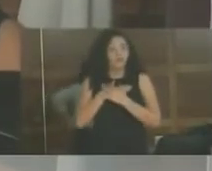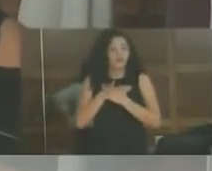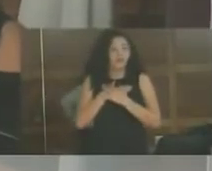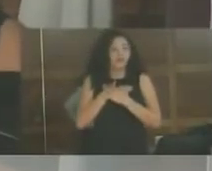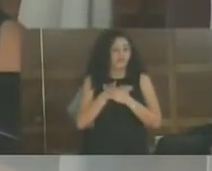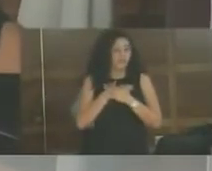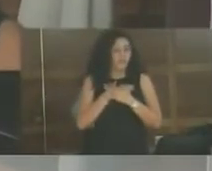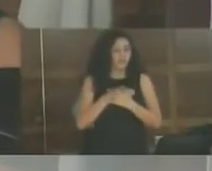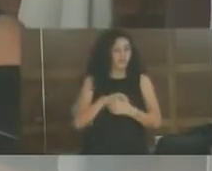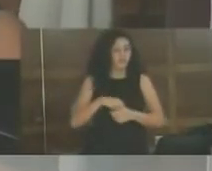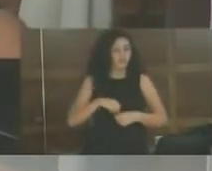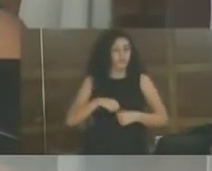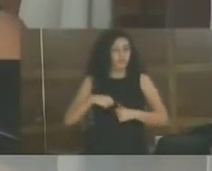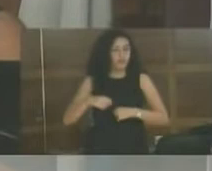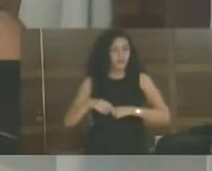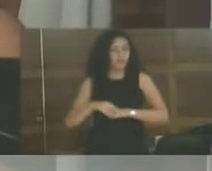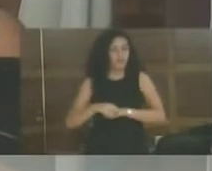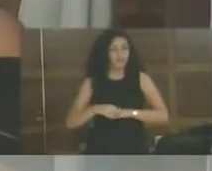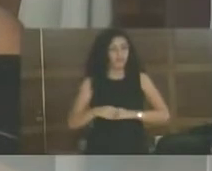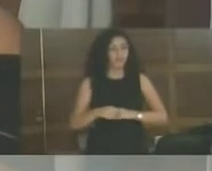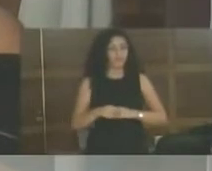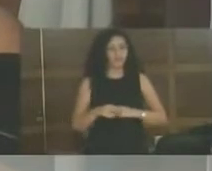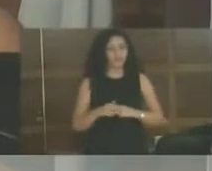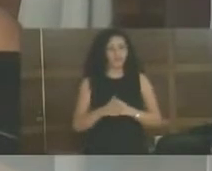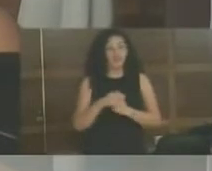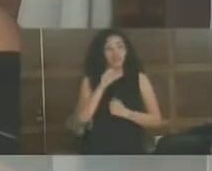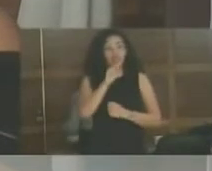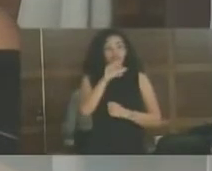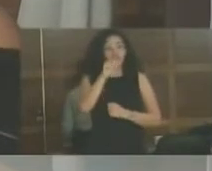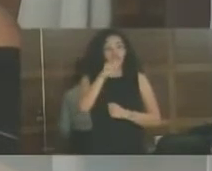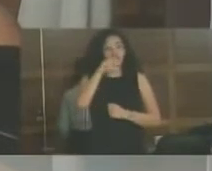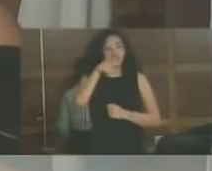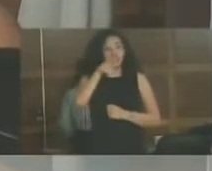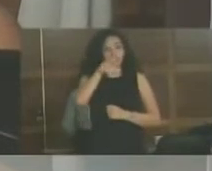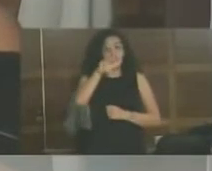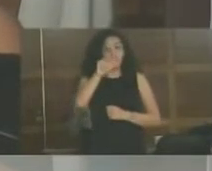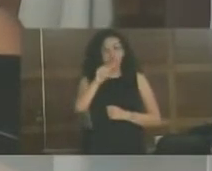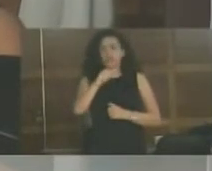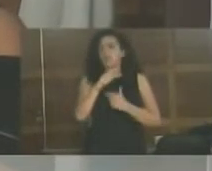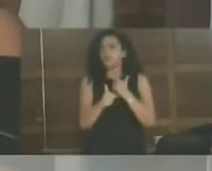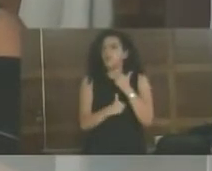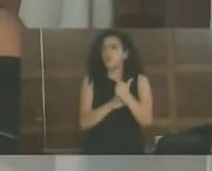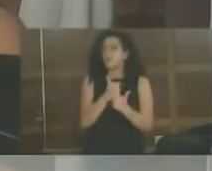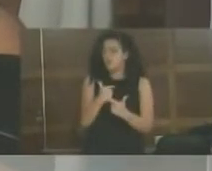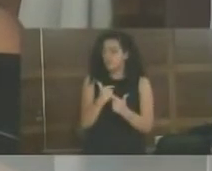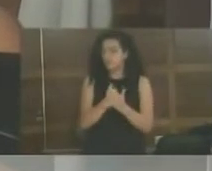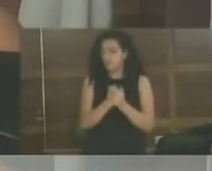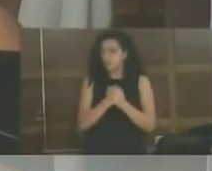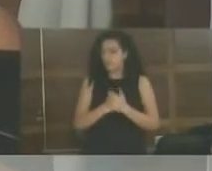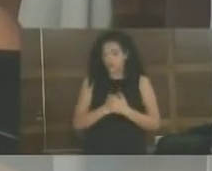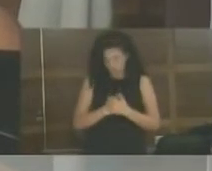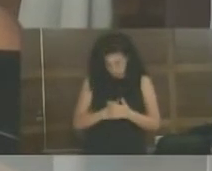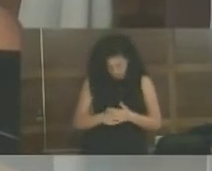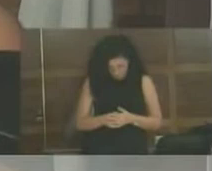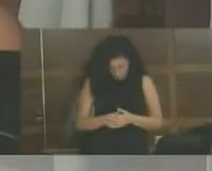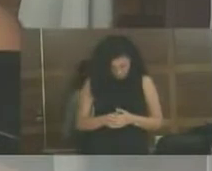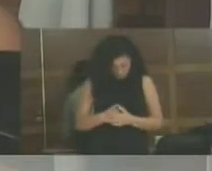Jane, a minha assessora Sandra, que lutou muito também para levar a